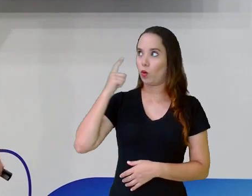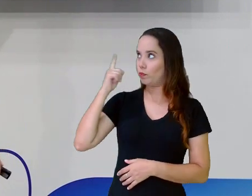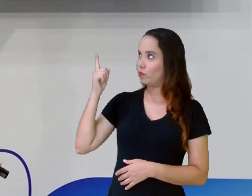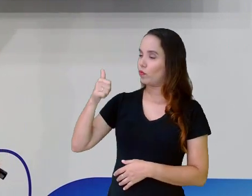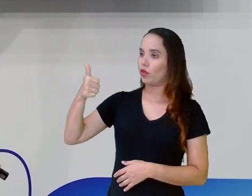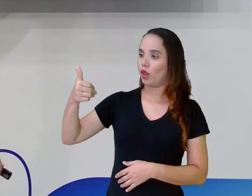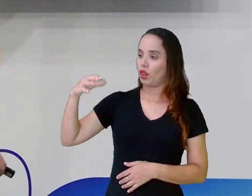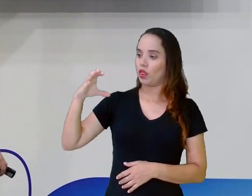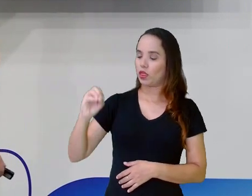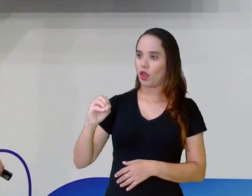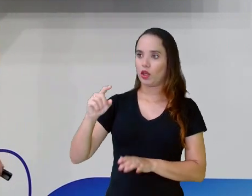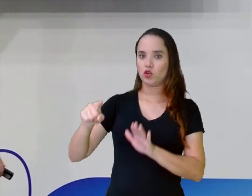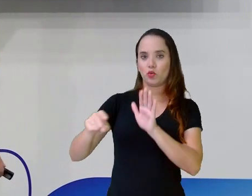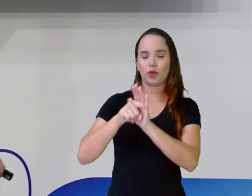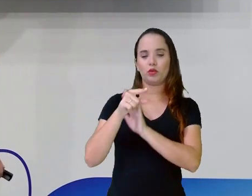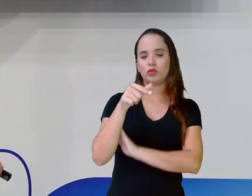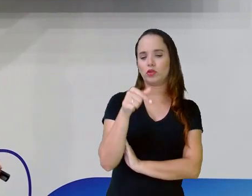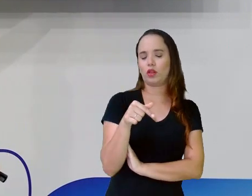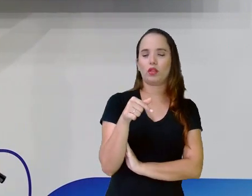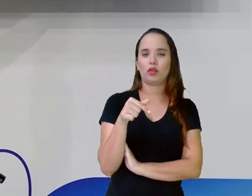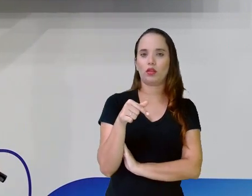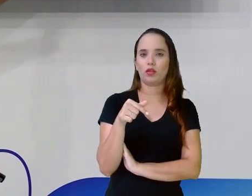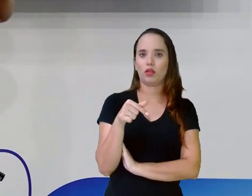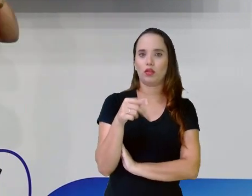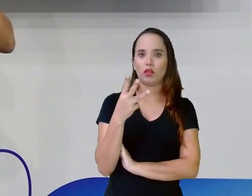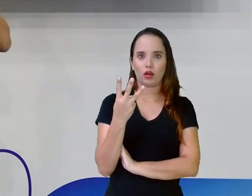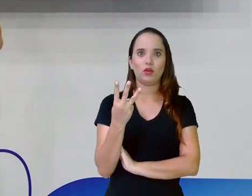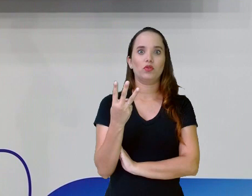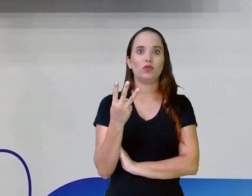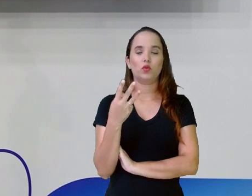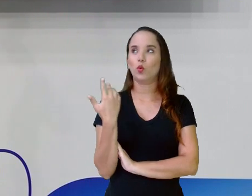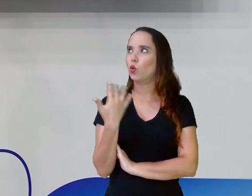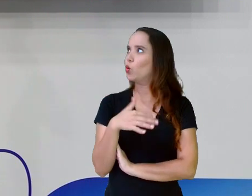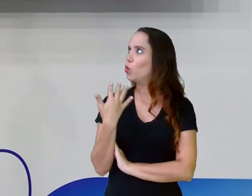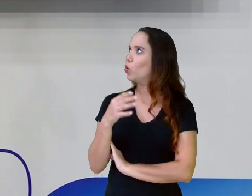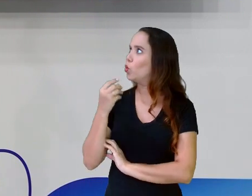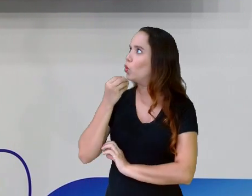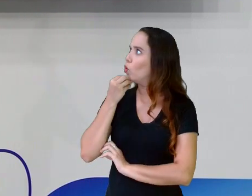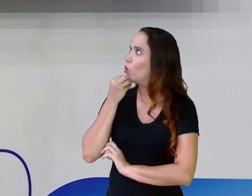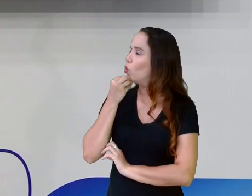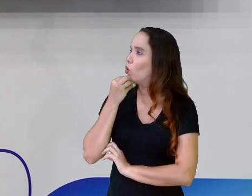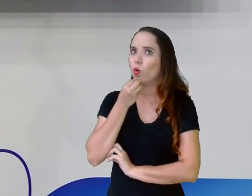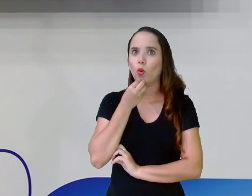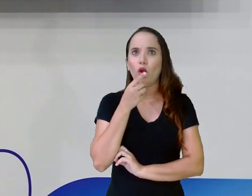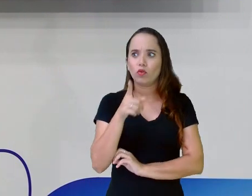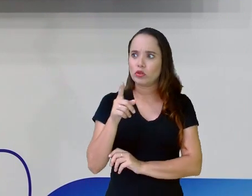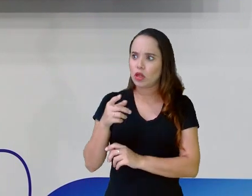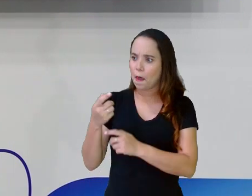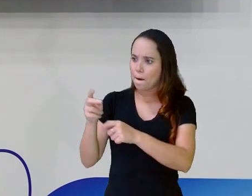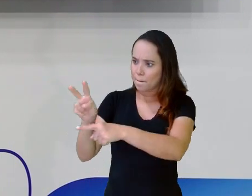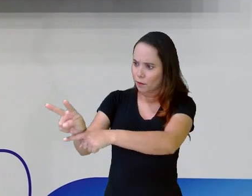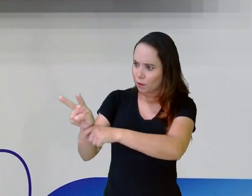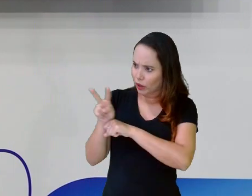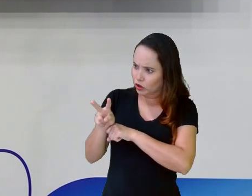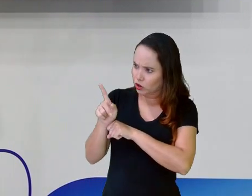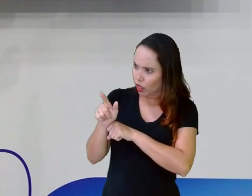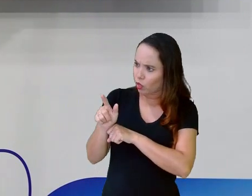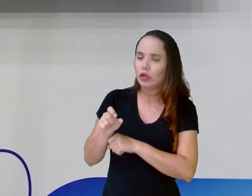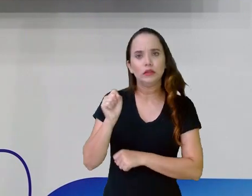10 menos 7, 3. Oxe, professora, a senhora pegou emprestado? Foi